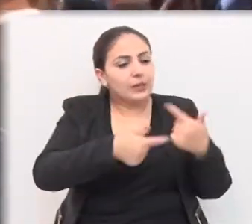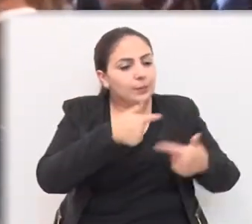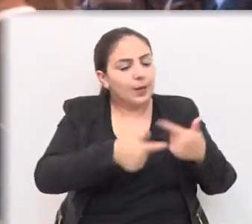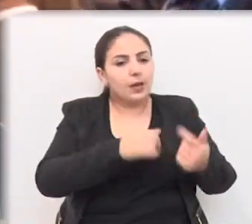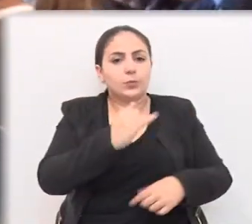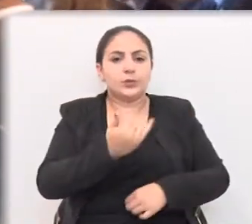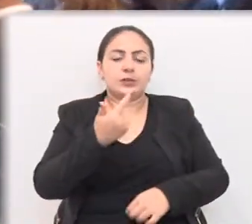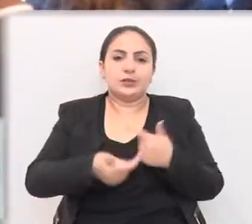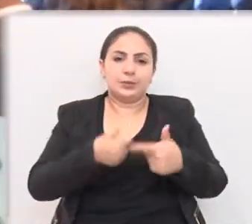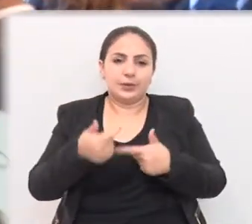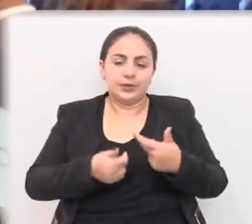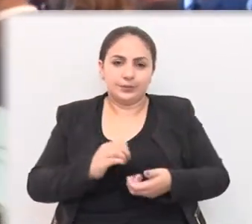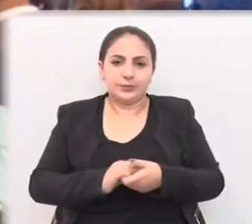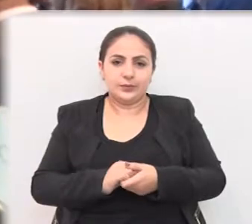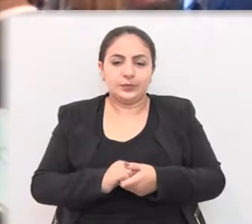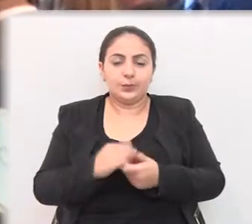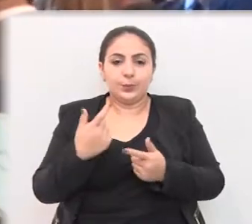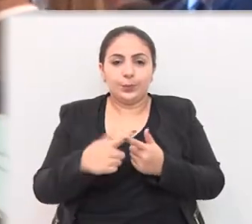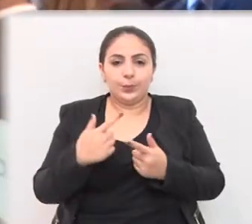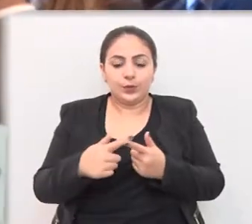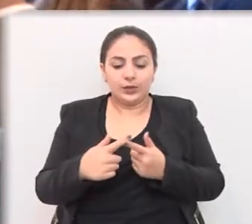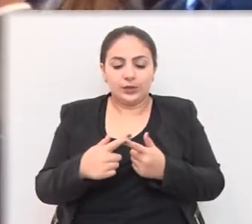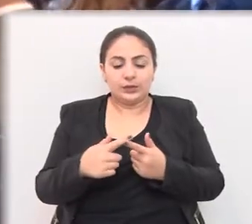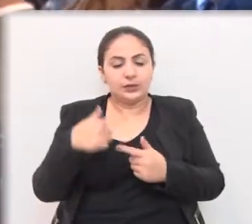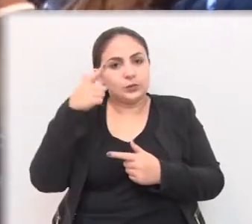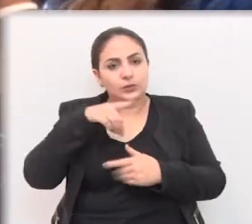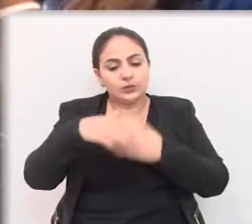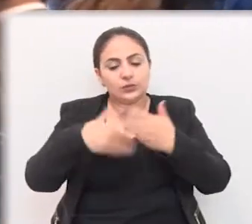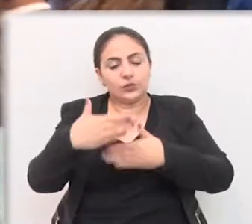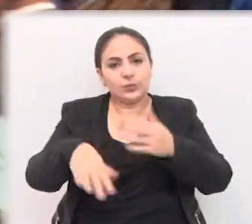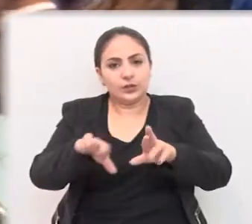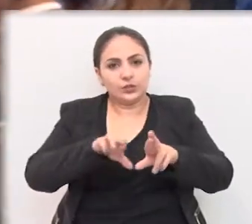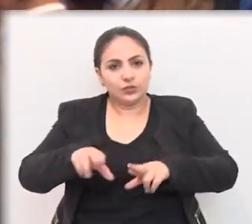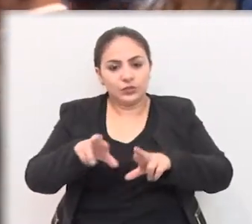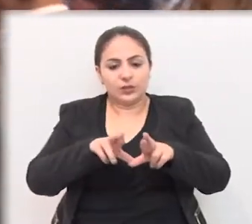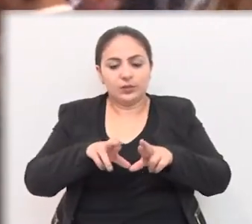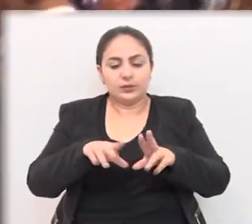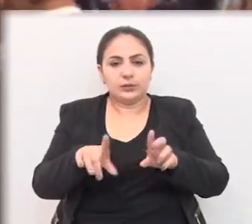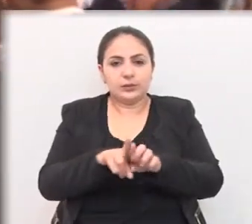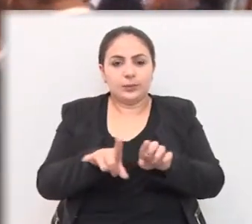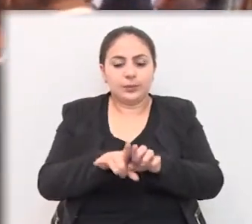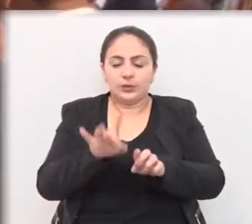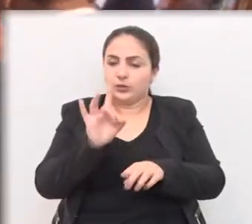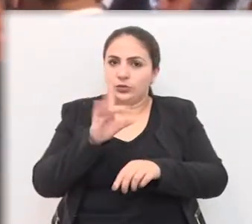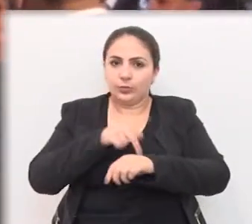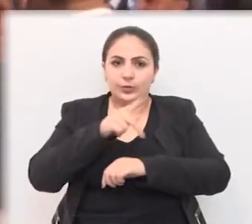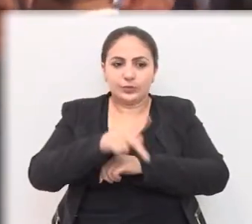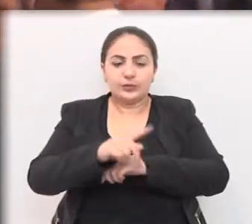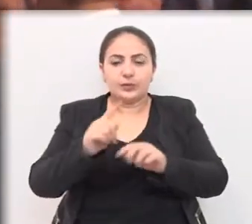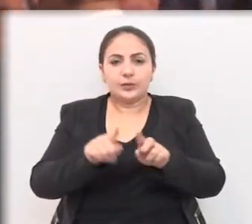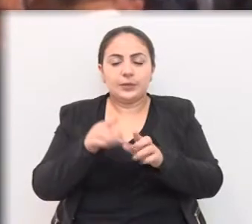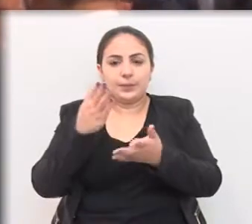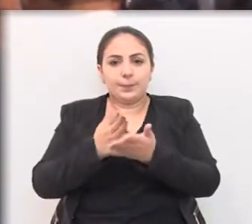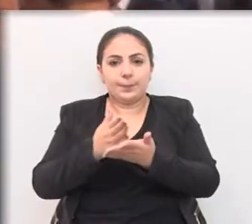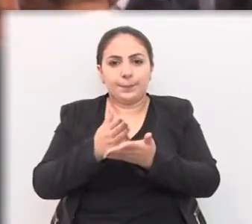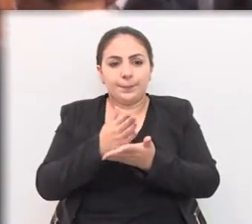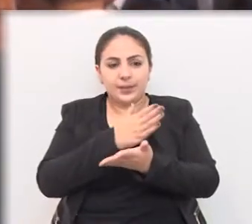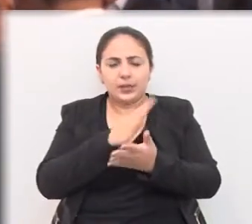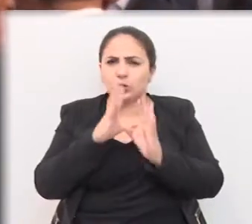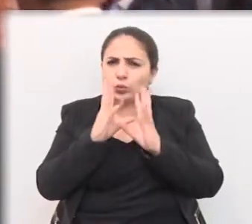renda, de oportunidade de trabalho. Então, o fato de se desenvolver a aviação regional e não só em Passo Fundo, mas como na